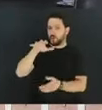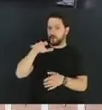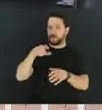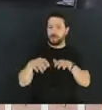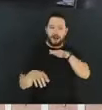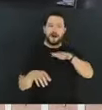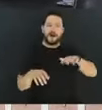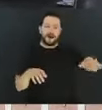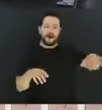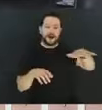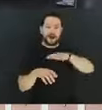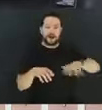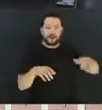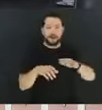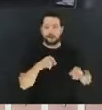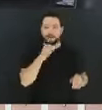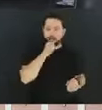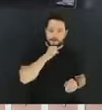país. Convidamos...